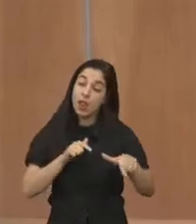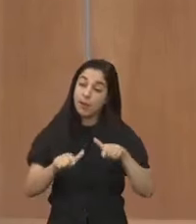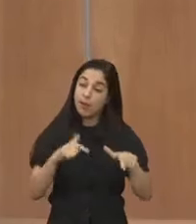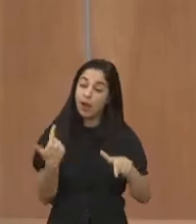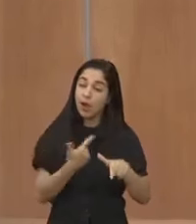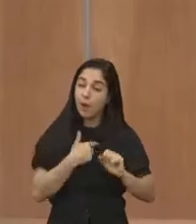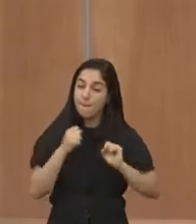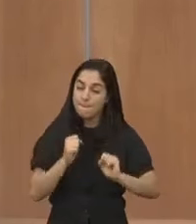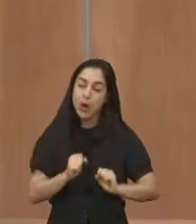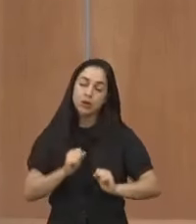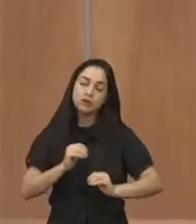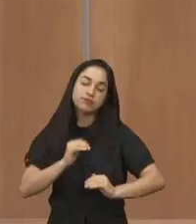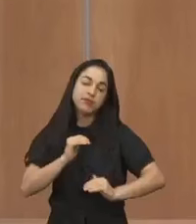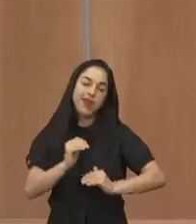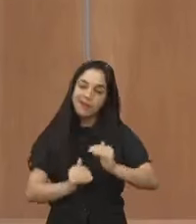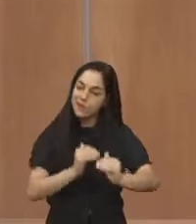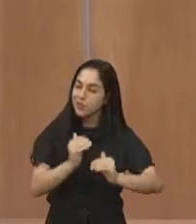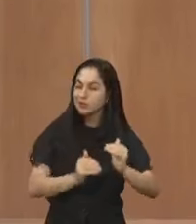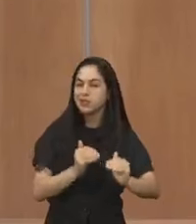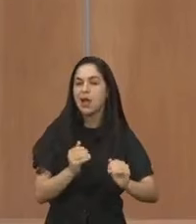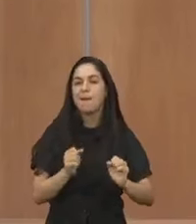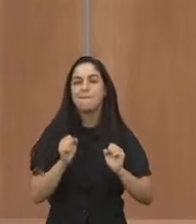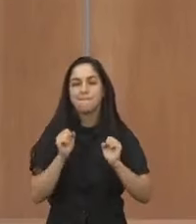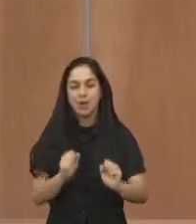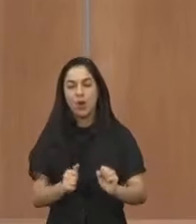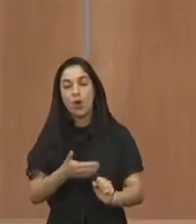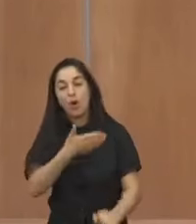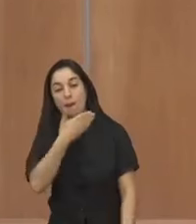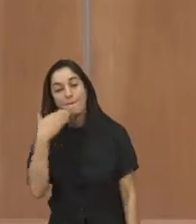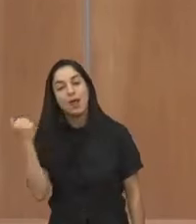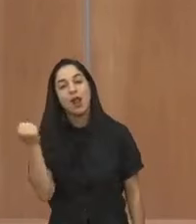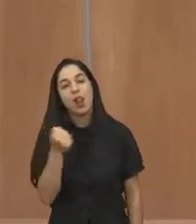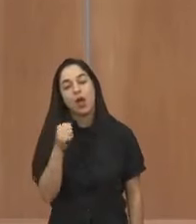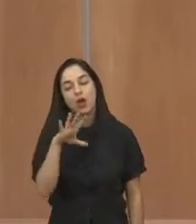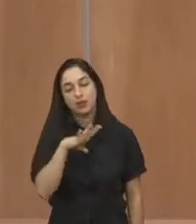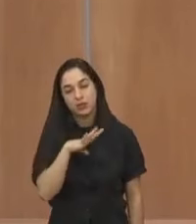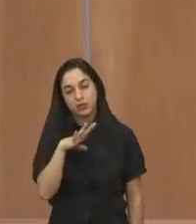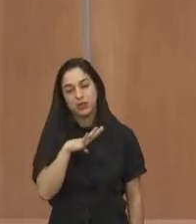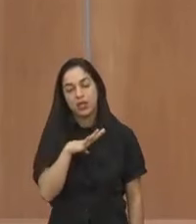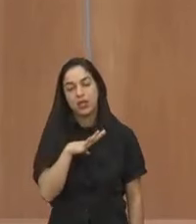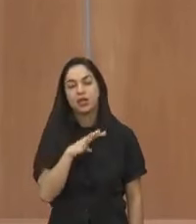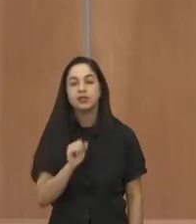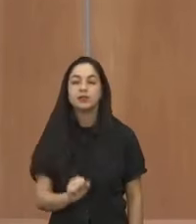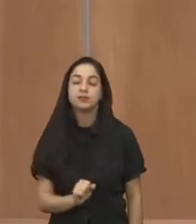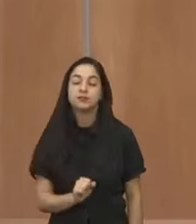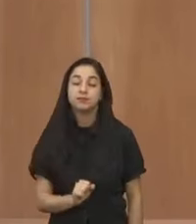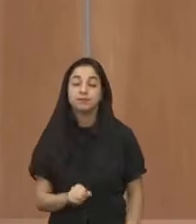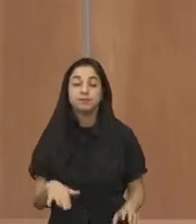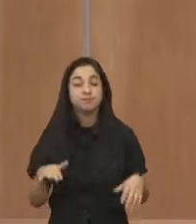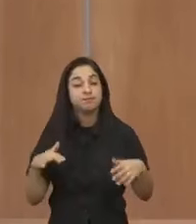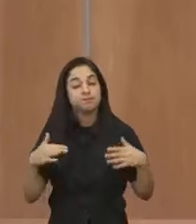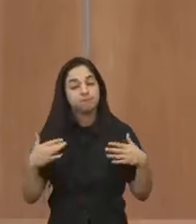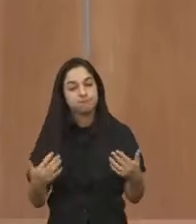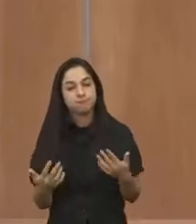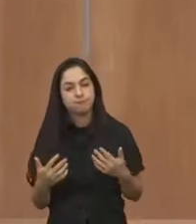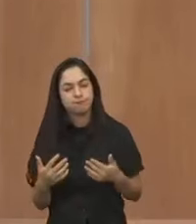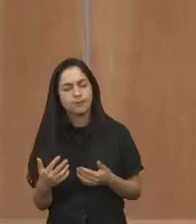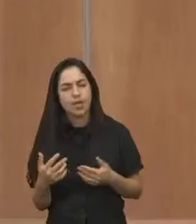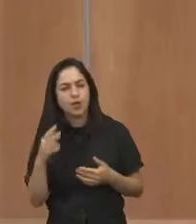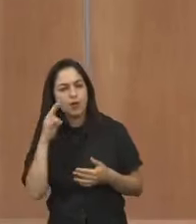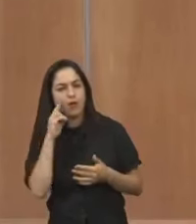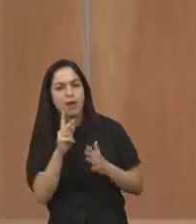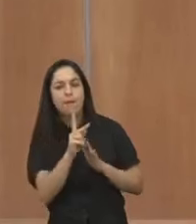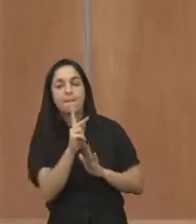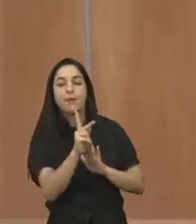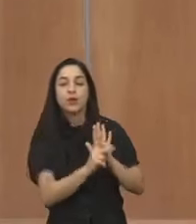possa avançar, para que a gente possa fazer melhorias na nossa cidade de Jacareí. É desse sentido que eu encaro esse projeto como um